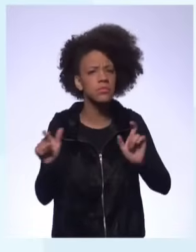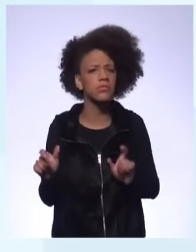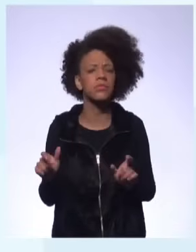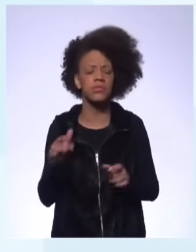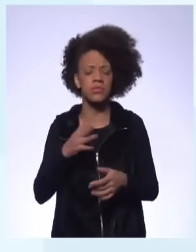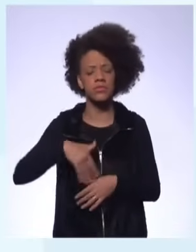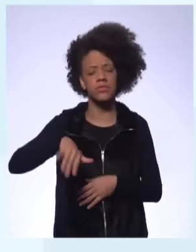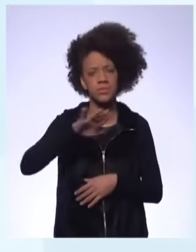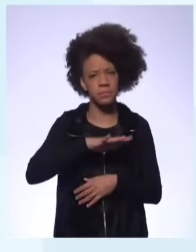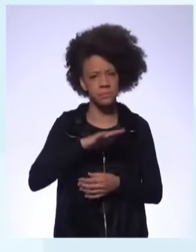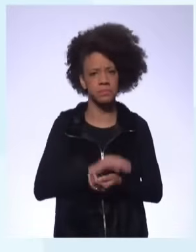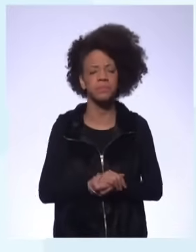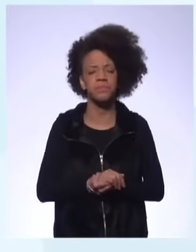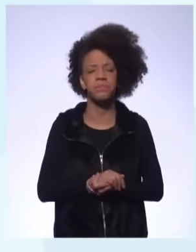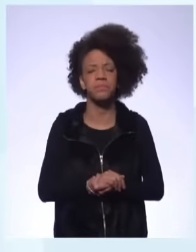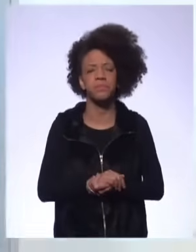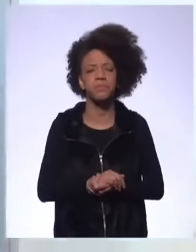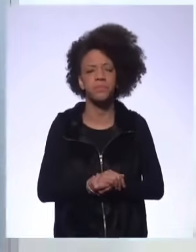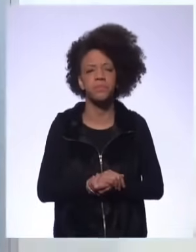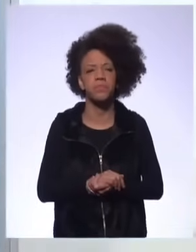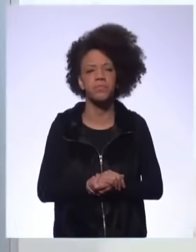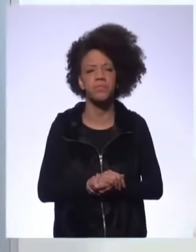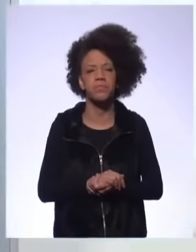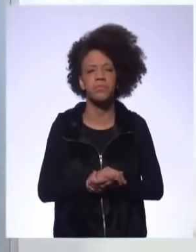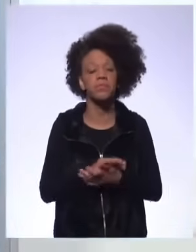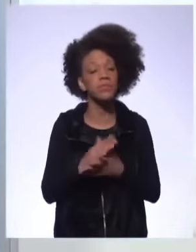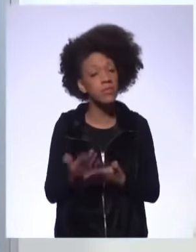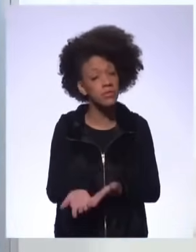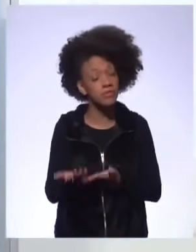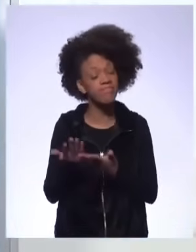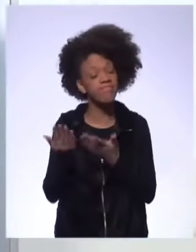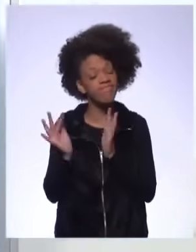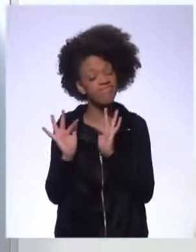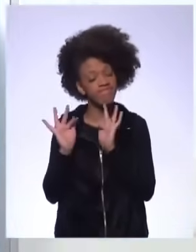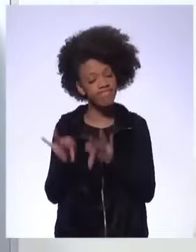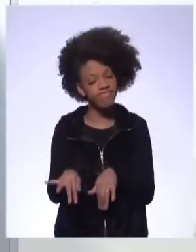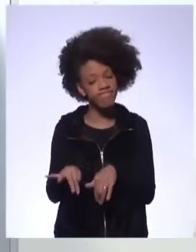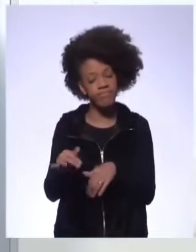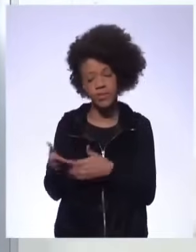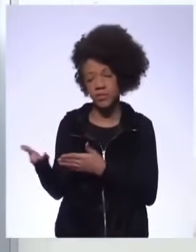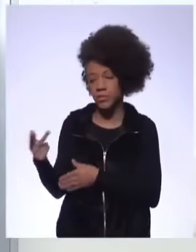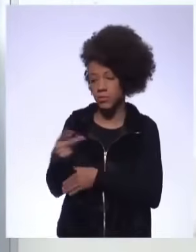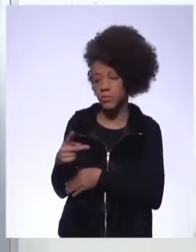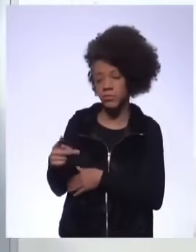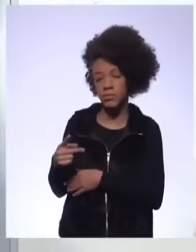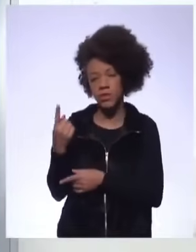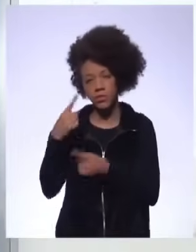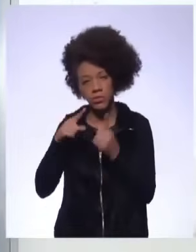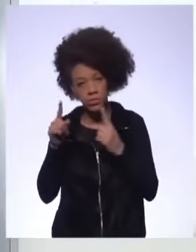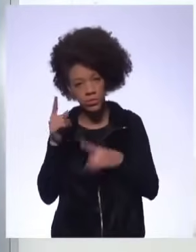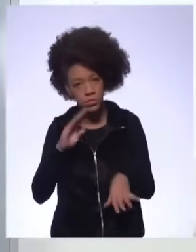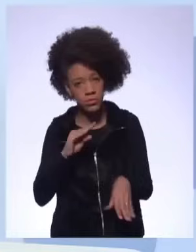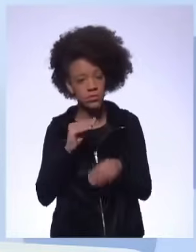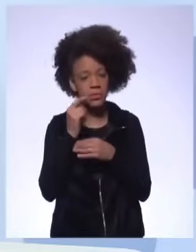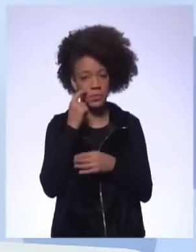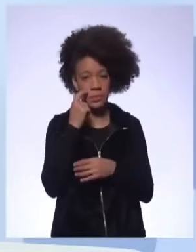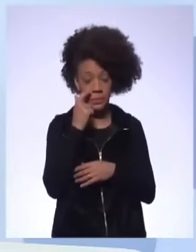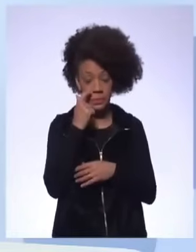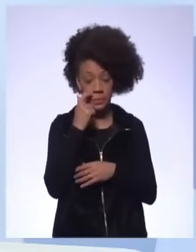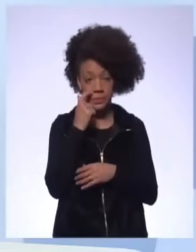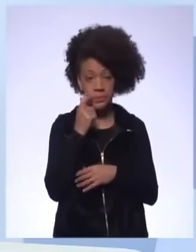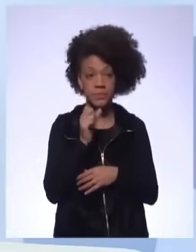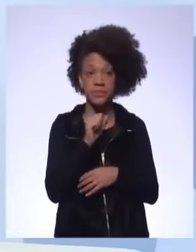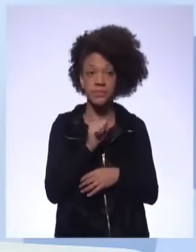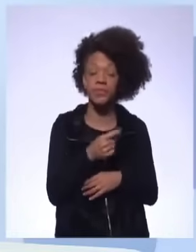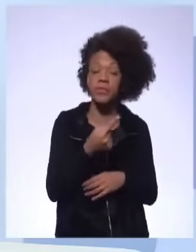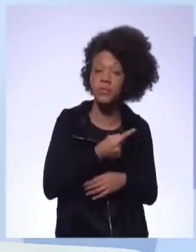ok? Eu vou ficar por aqui e deixar aí o professor Magno com as últimas considerações. As considerações